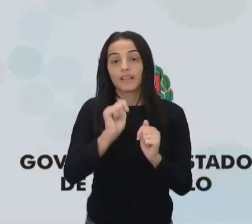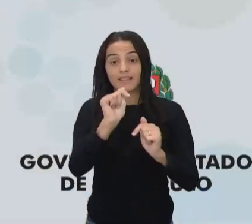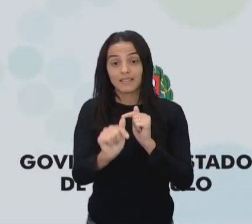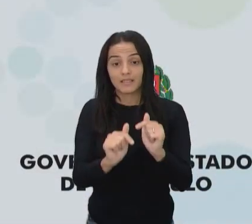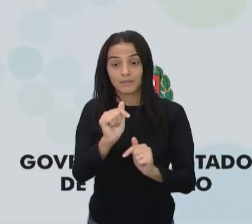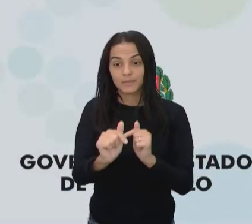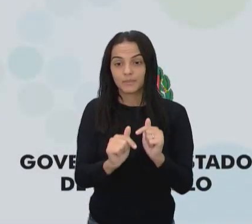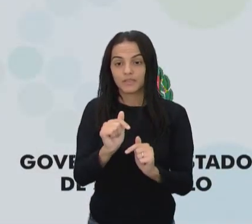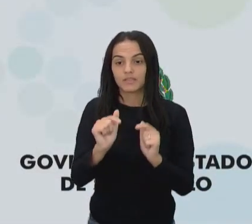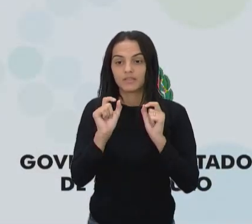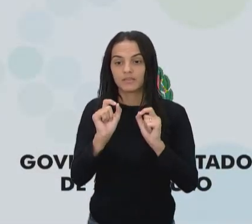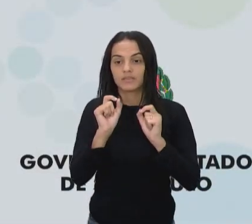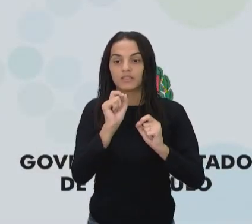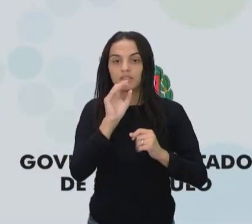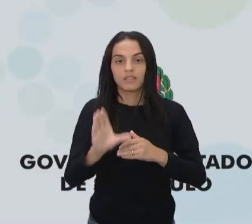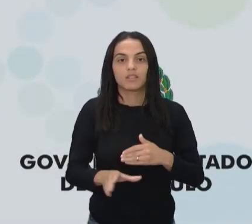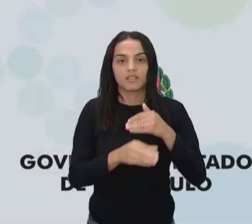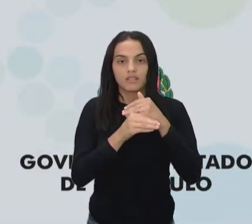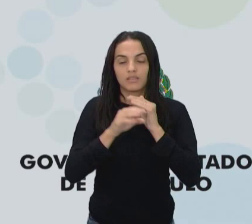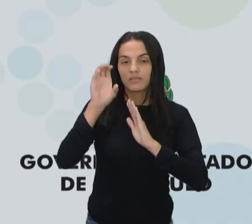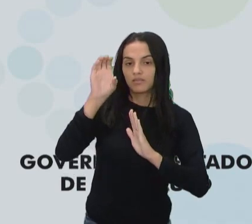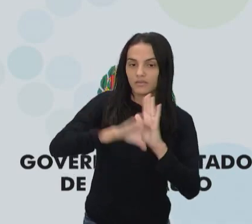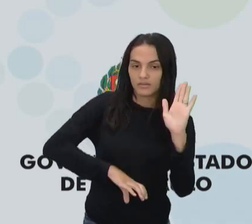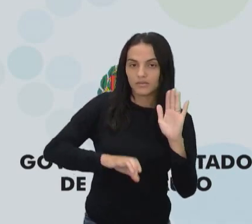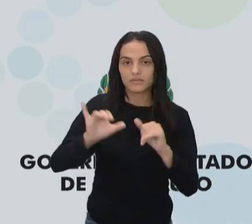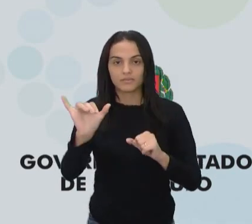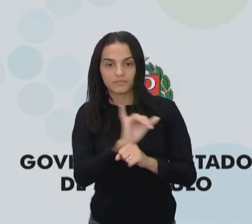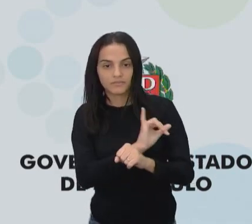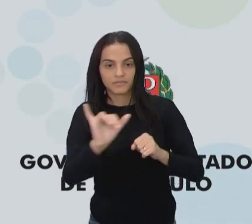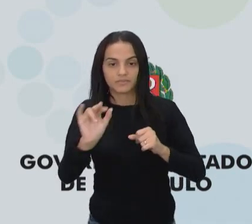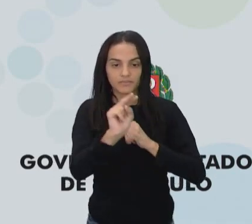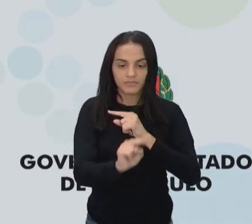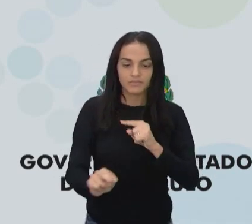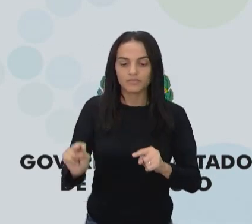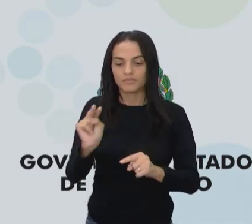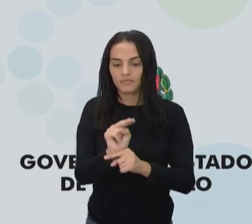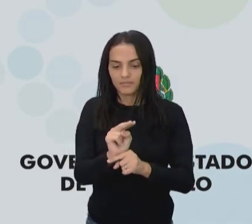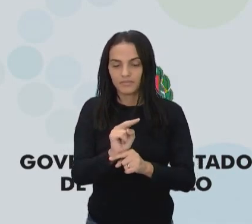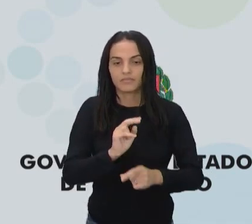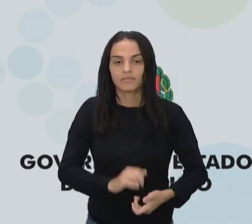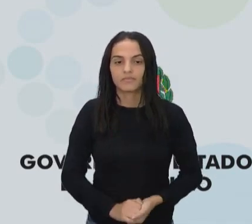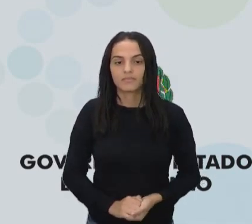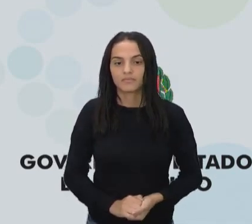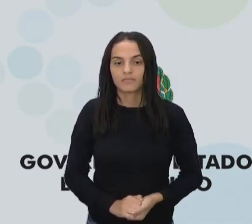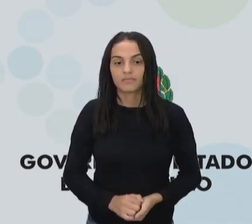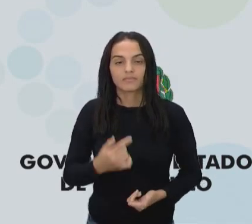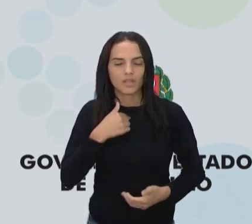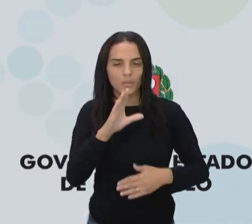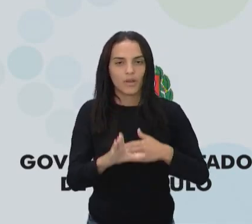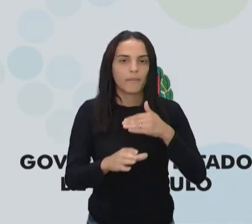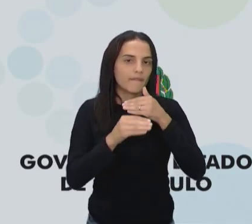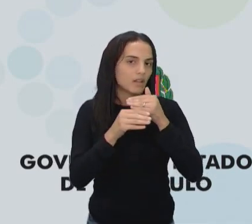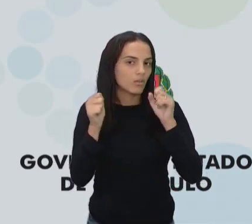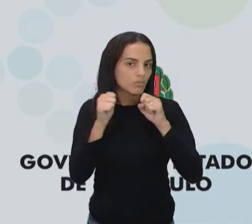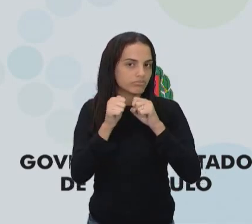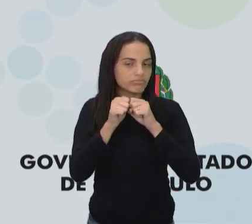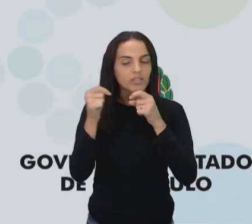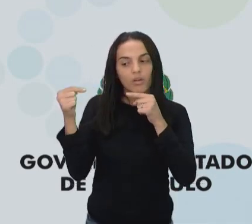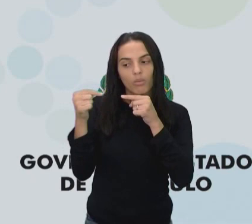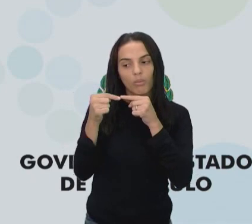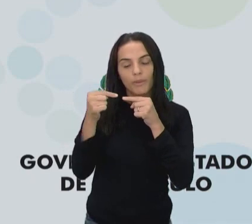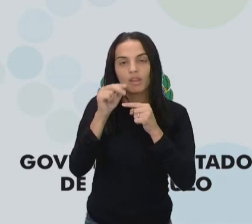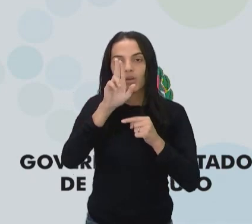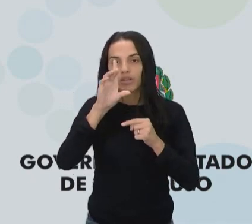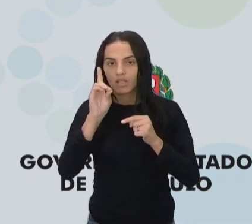trabalhando o componente de curricular Recursos e Sustentabilidade. Esse componente faz parte da